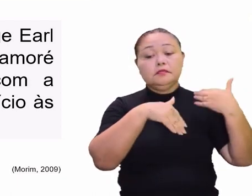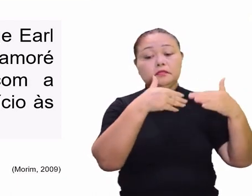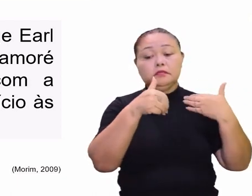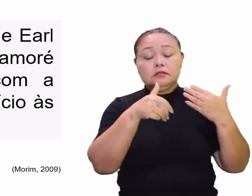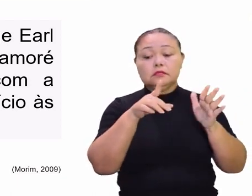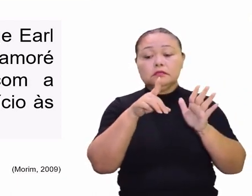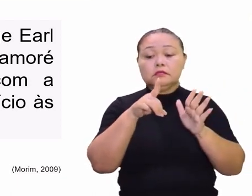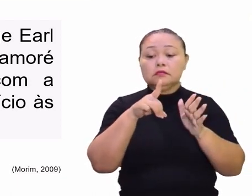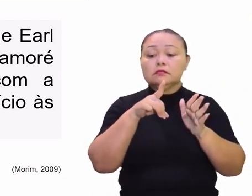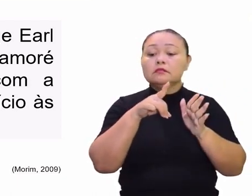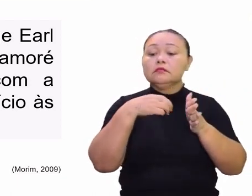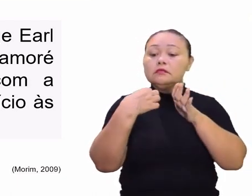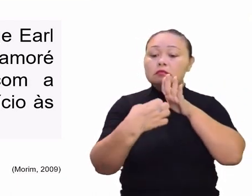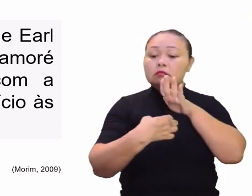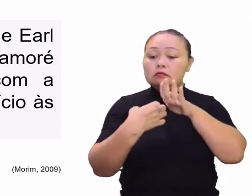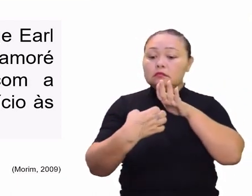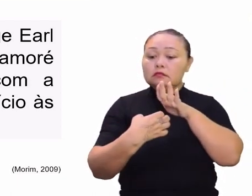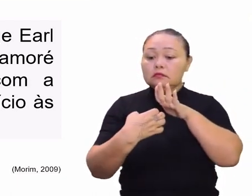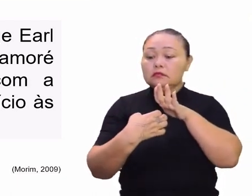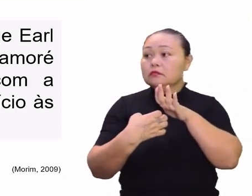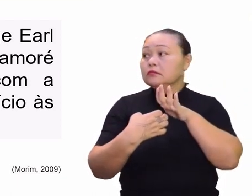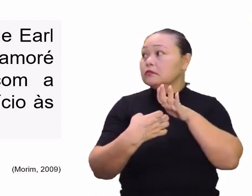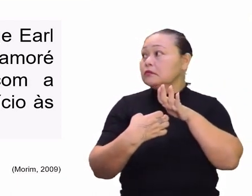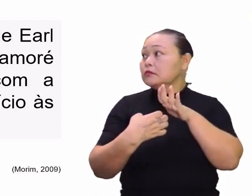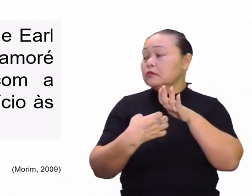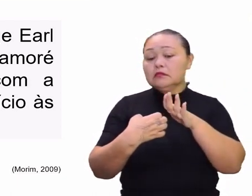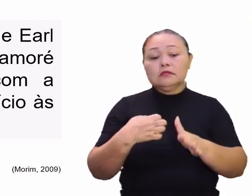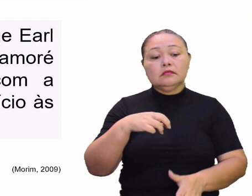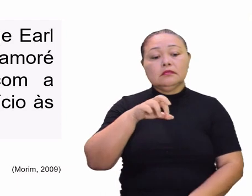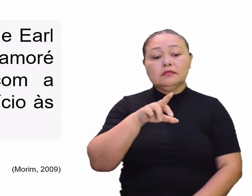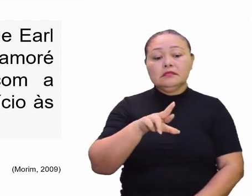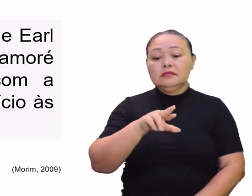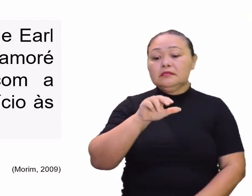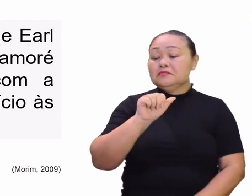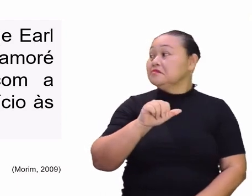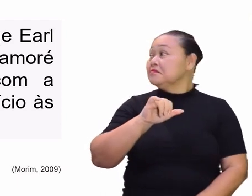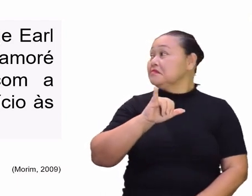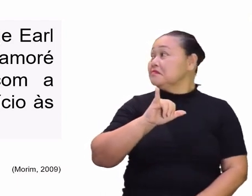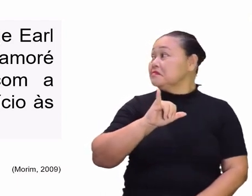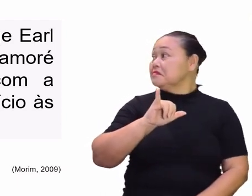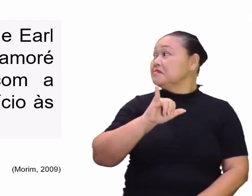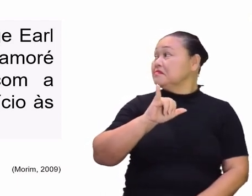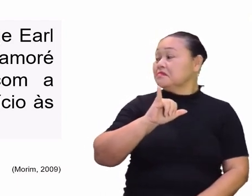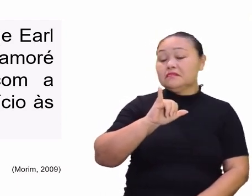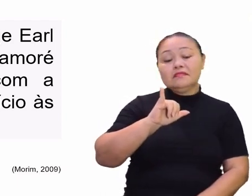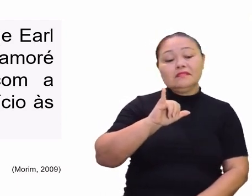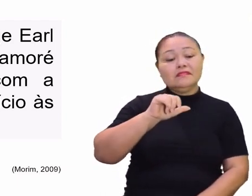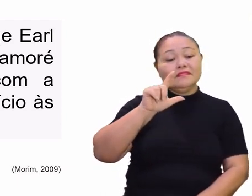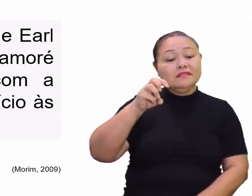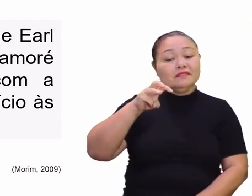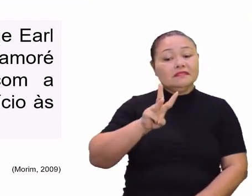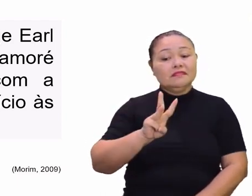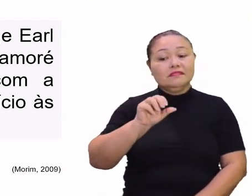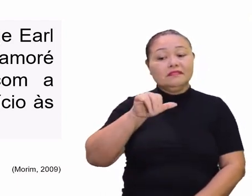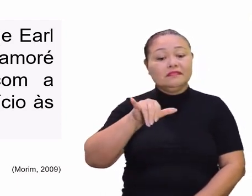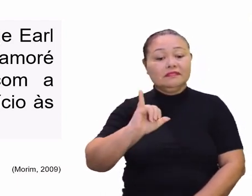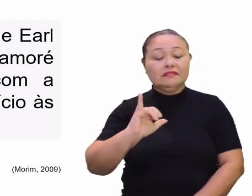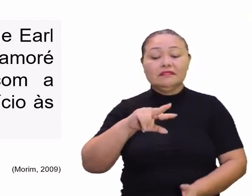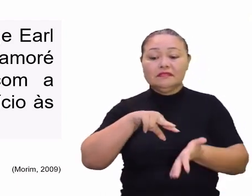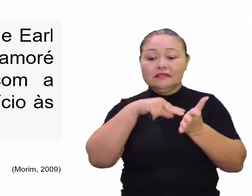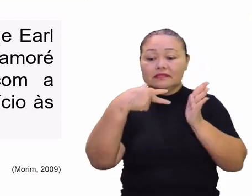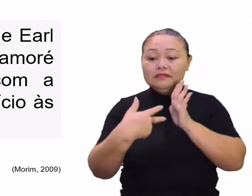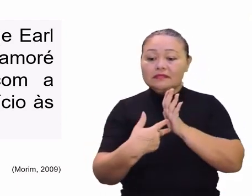desenvolvimento da empresa Madeira Mamoré. Então, é Highway Company, a companhia ferroviária, o